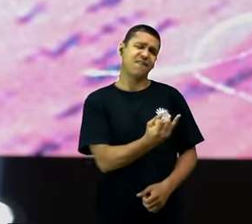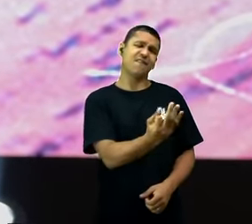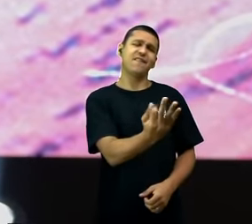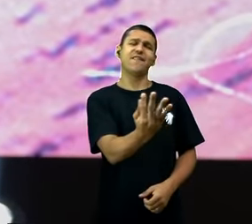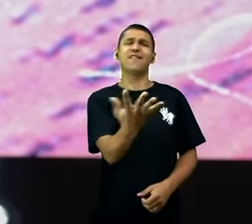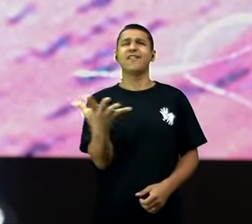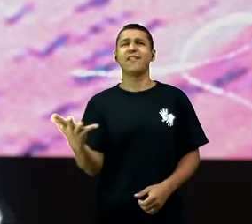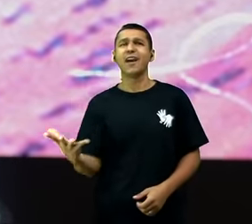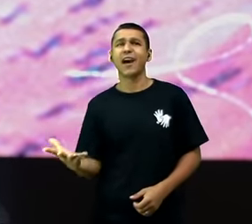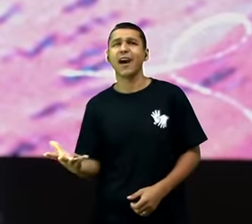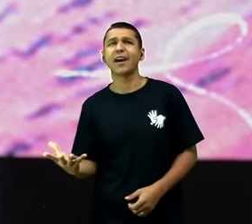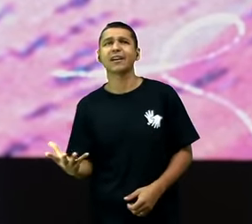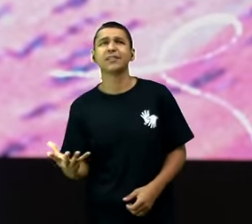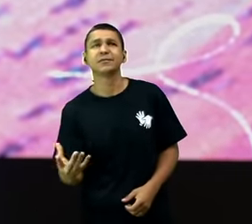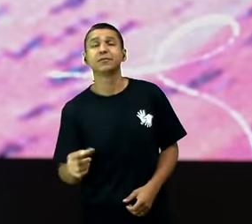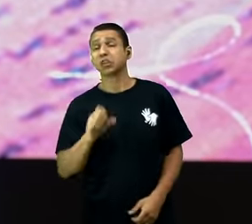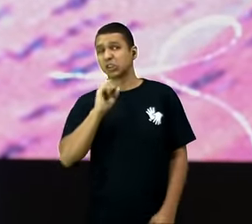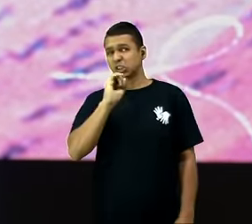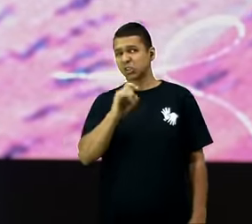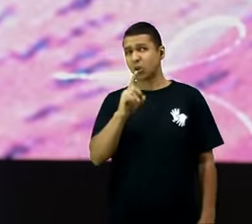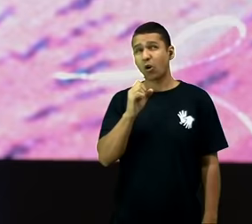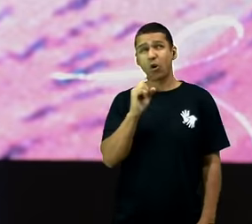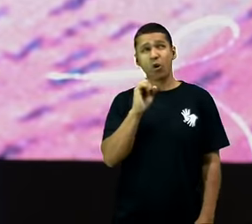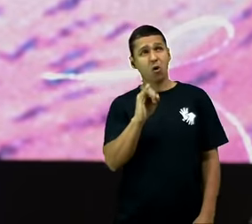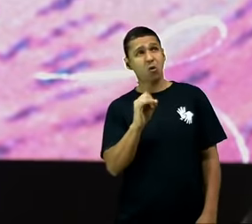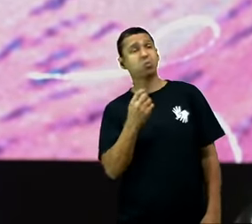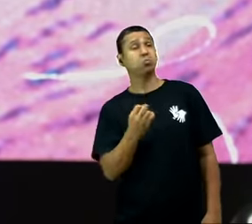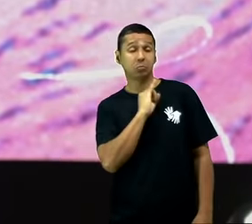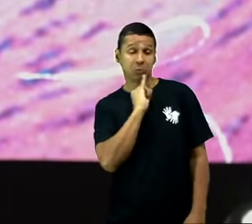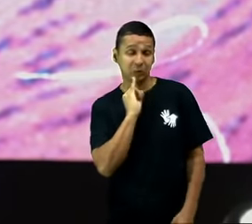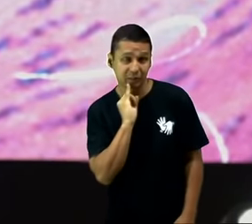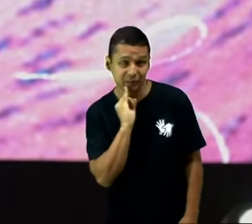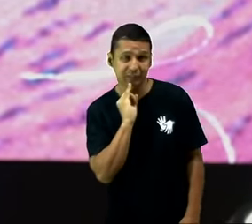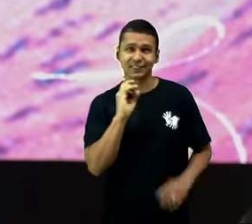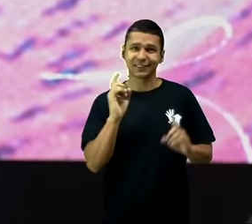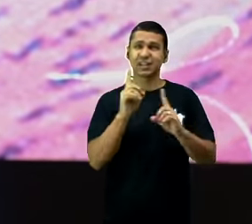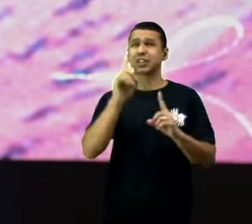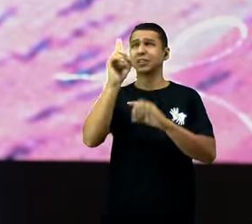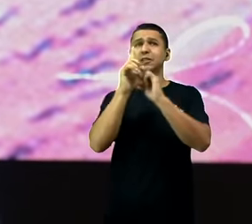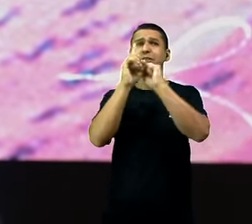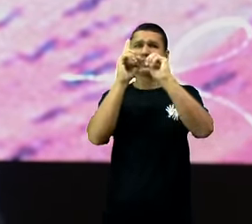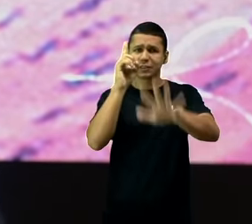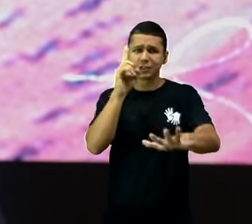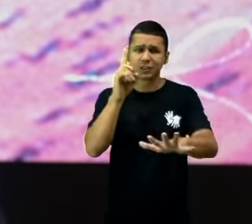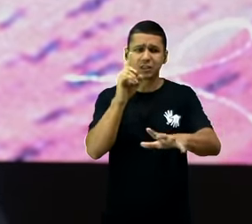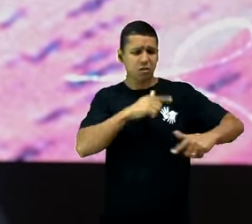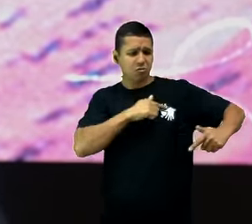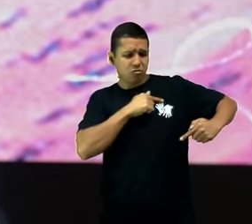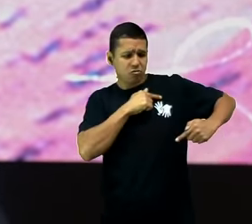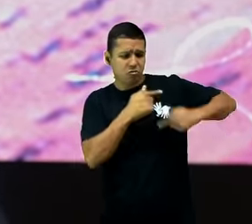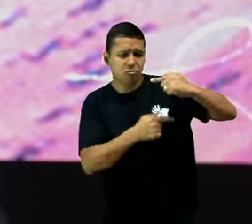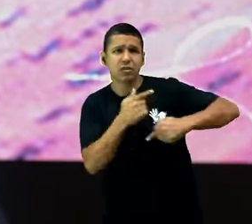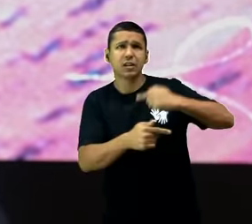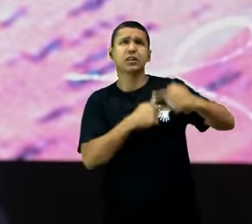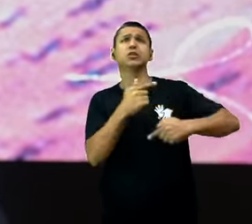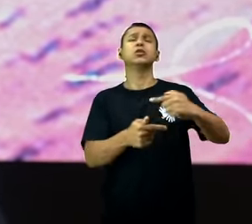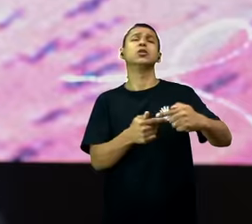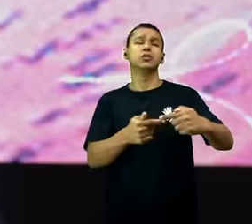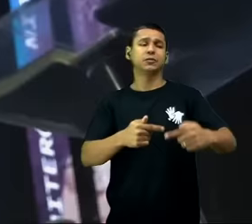muitos. Não vai ser um Isaac. Deus está dizendo: eu vou te dar gerações.